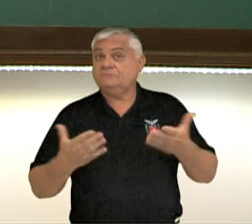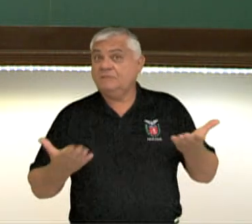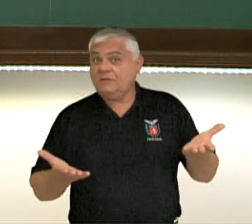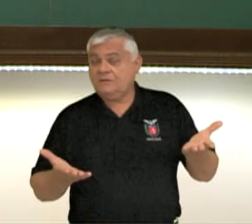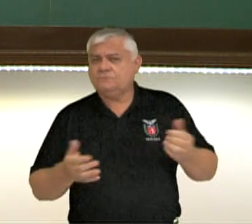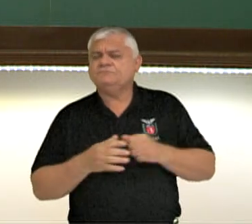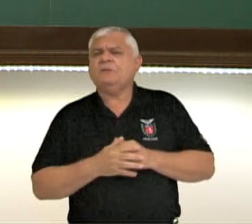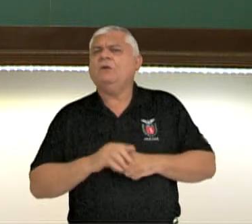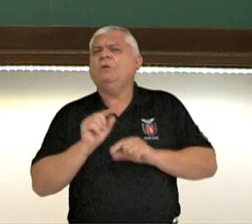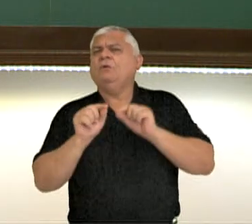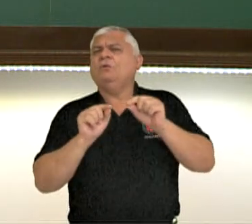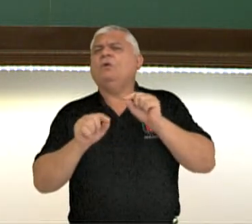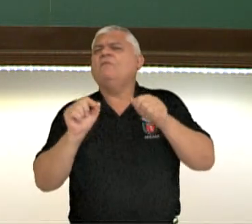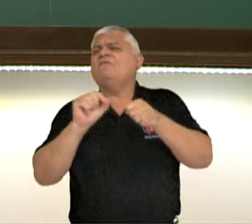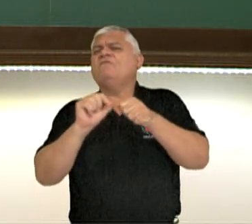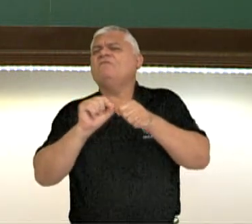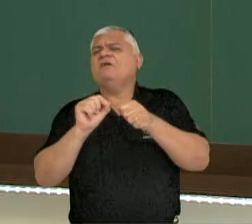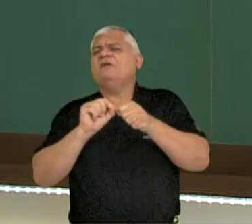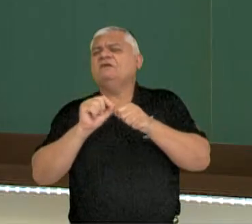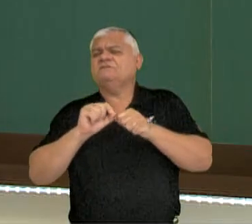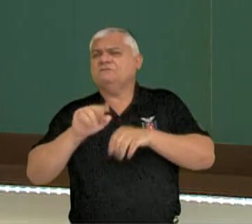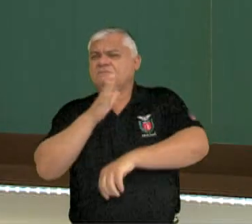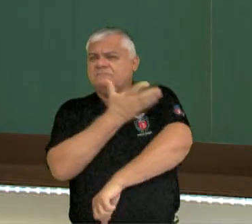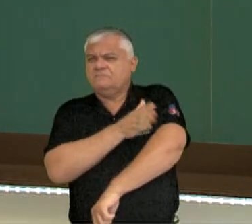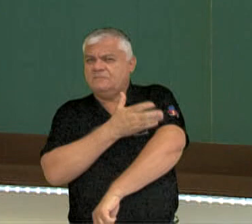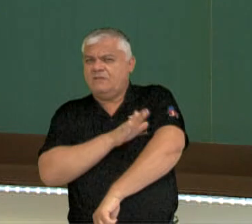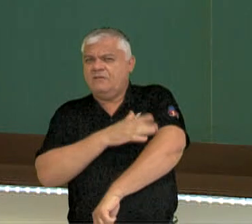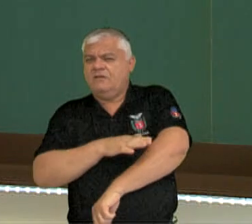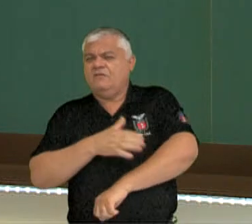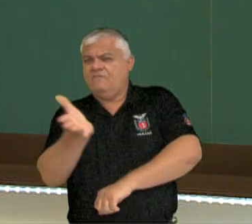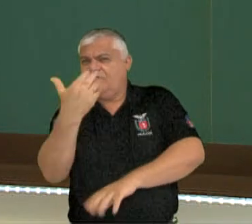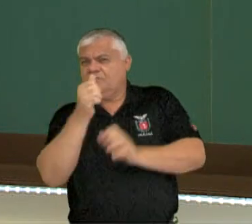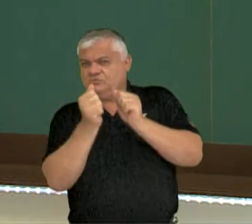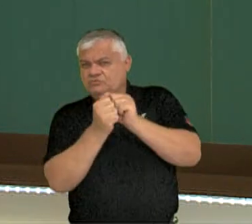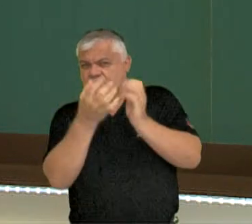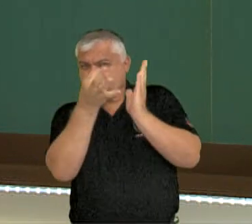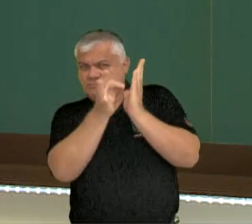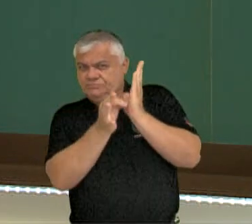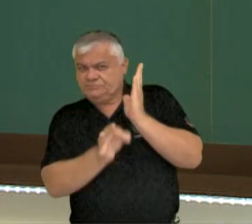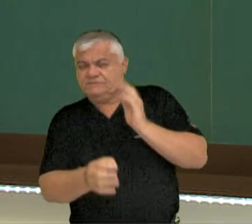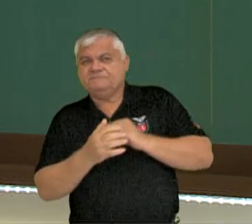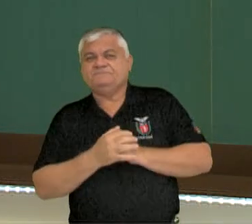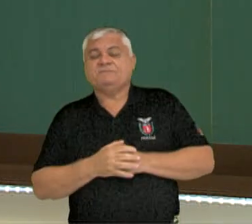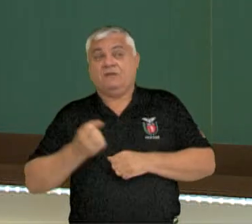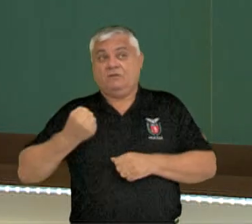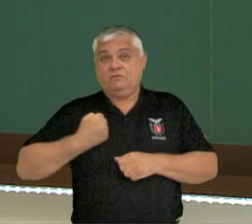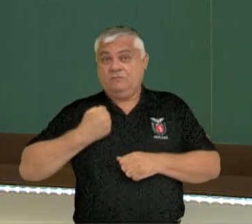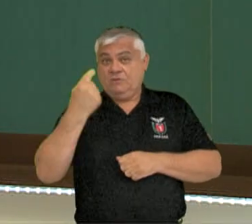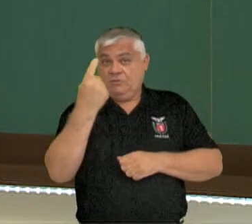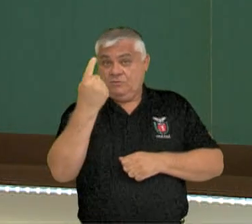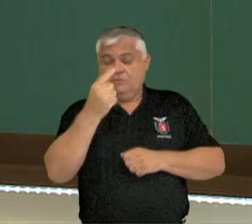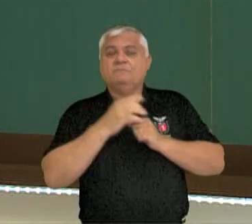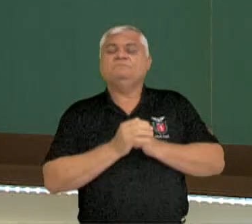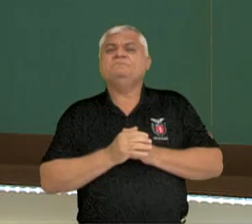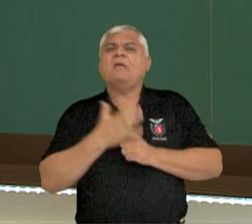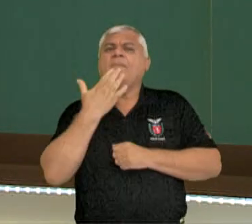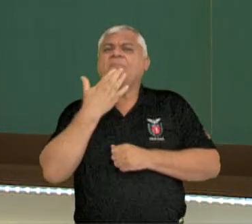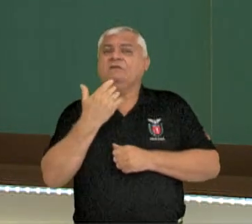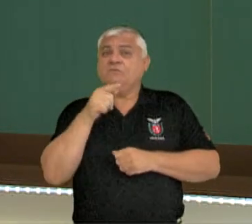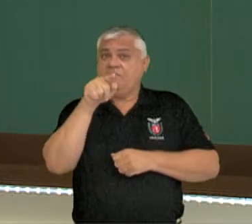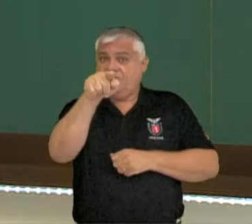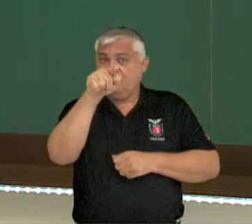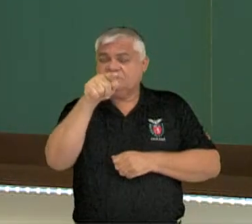Então, pessoal, como vocês fizeram então o exercício, vamos fazer a correção? Então, na questão número 1, foi pedido para que